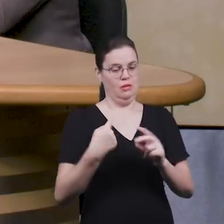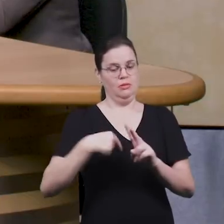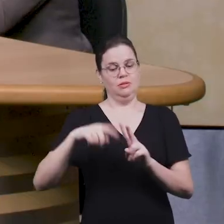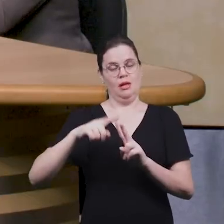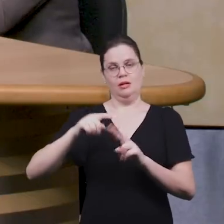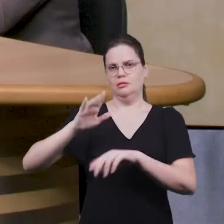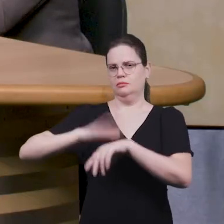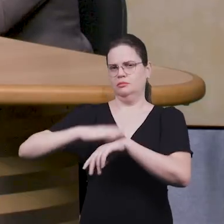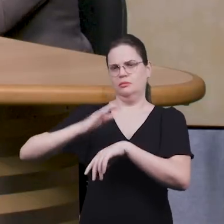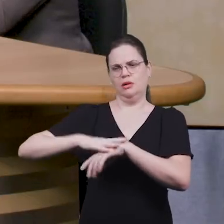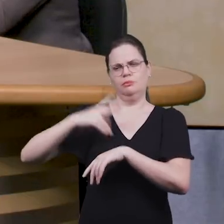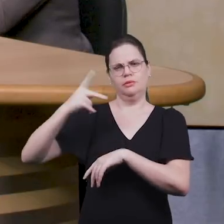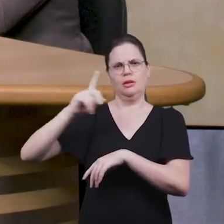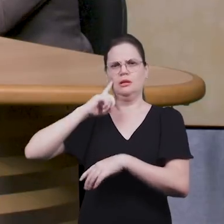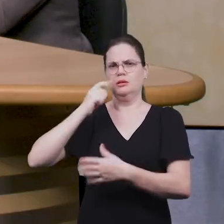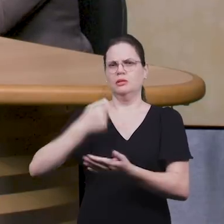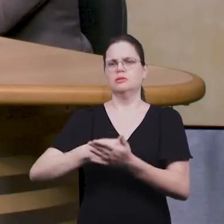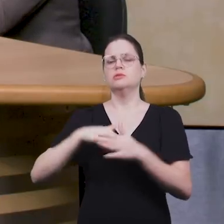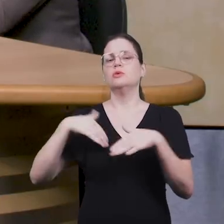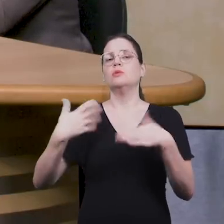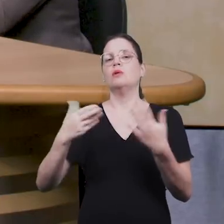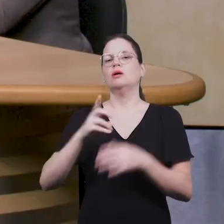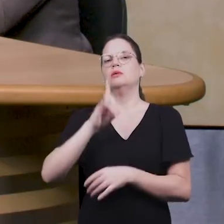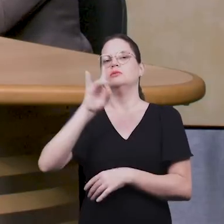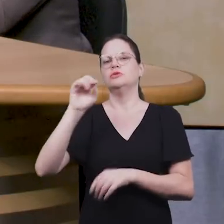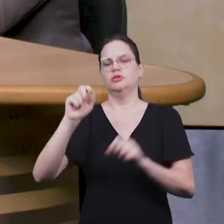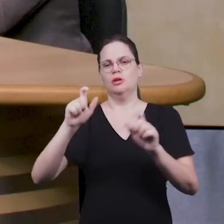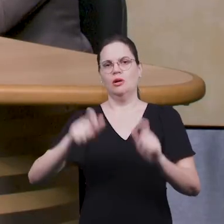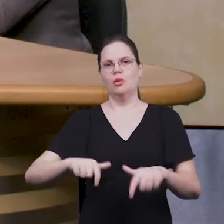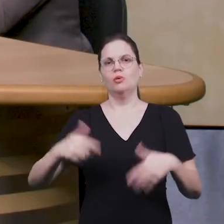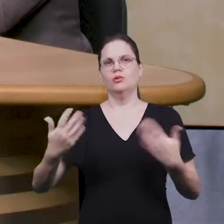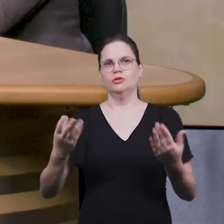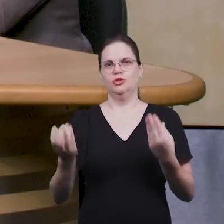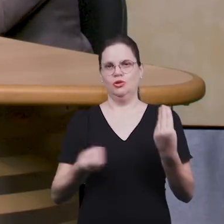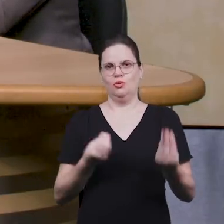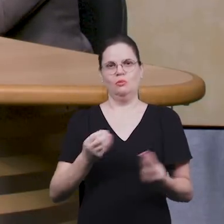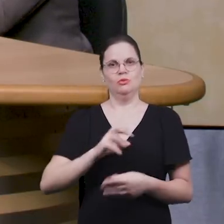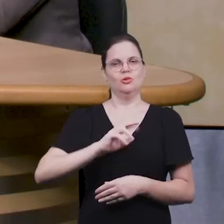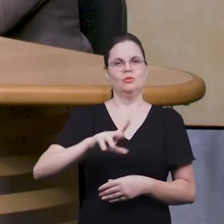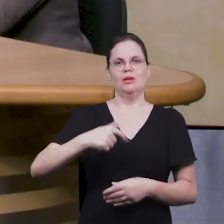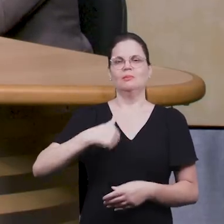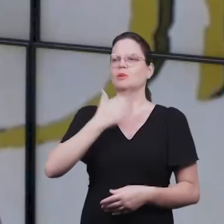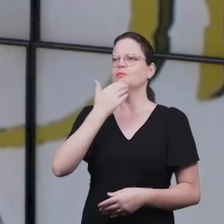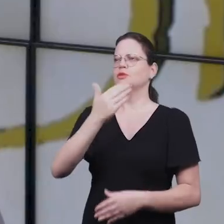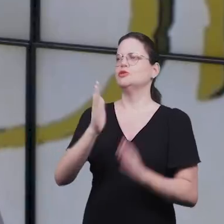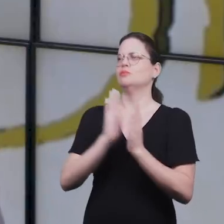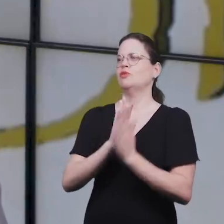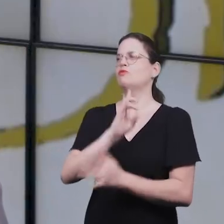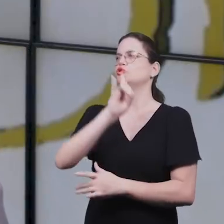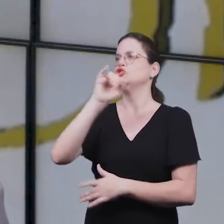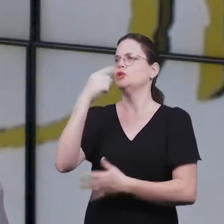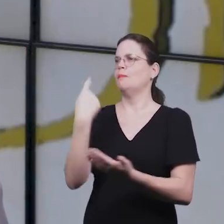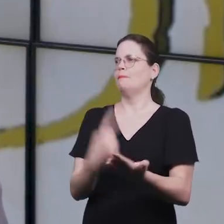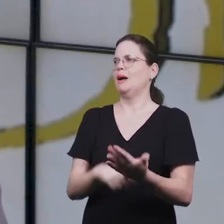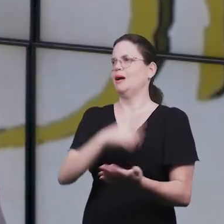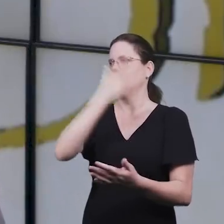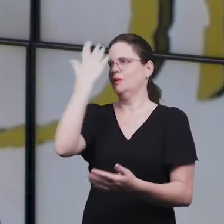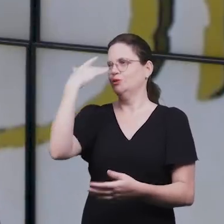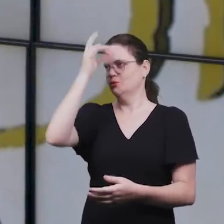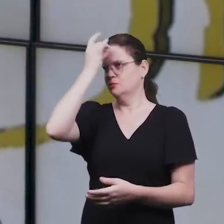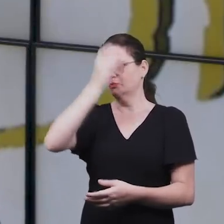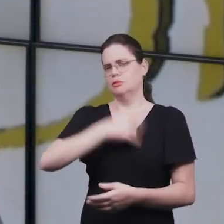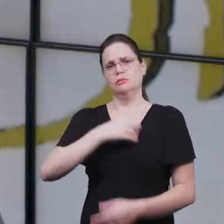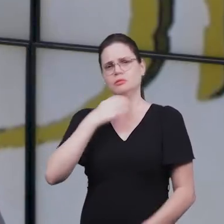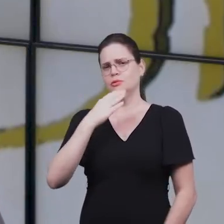batizar, como batizar e aonde. Cabe ao homem buscar isso, pedir isso. Mas é o Senhor que vai ou não